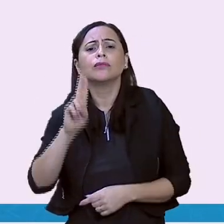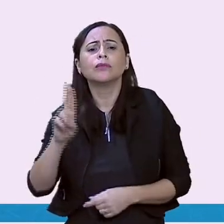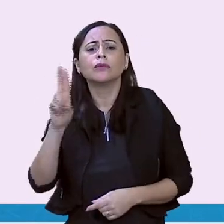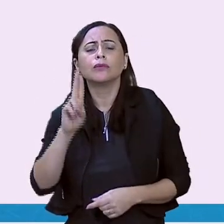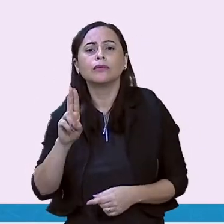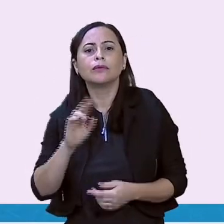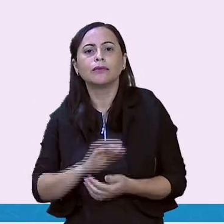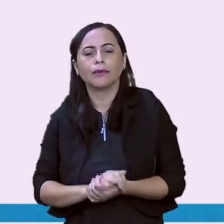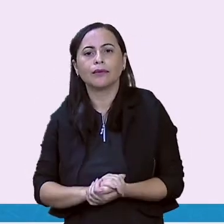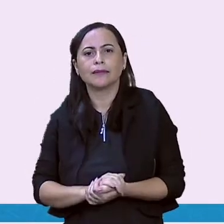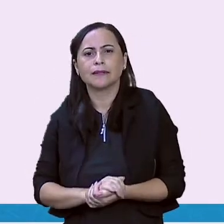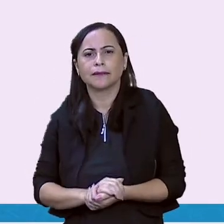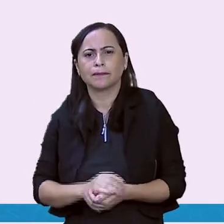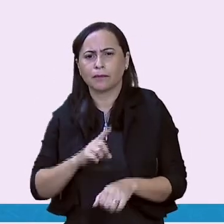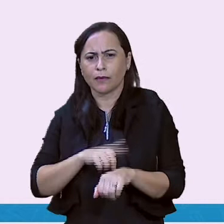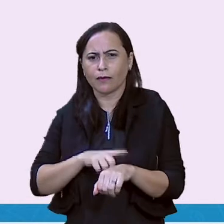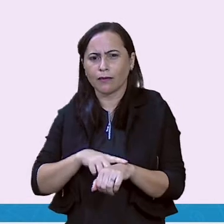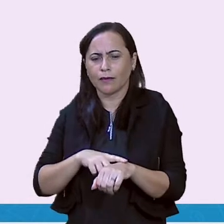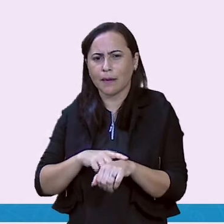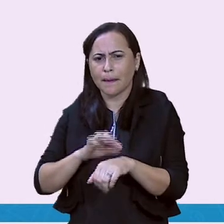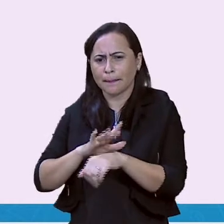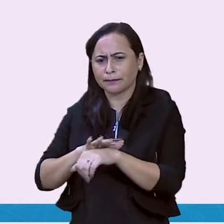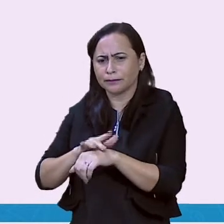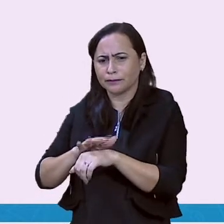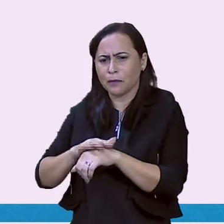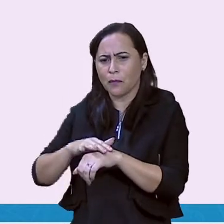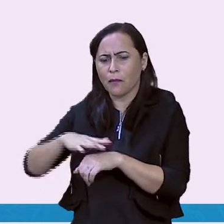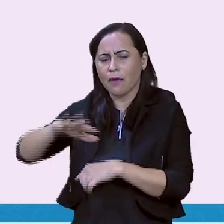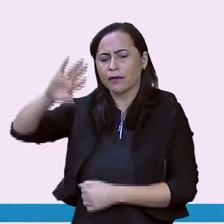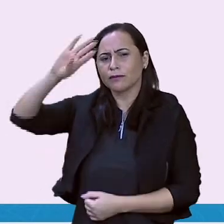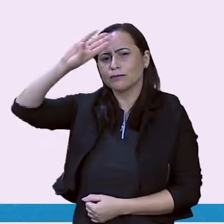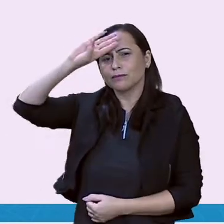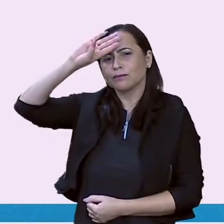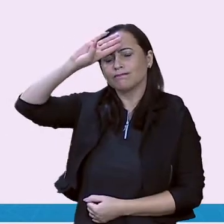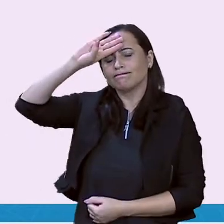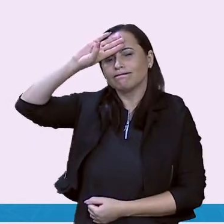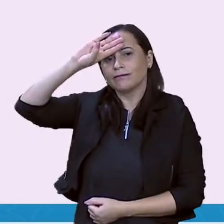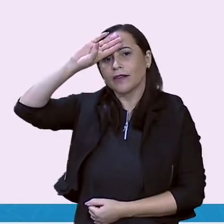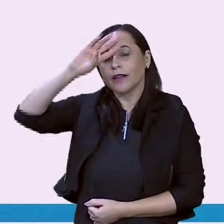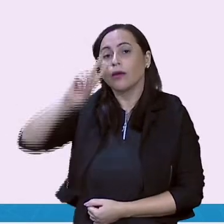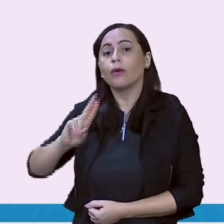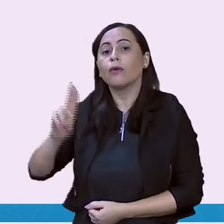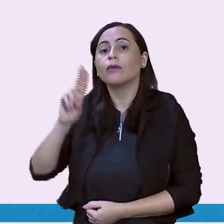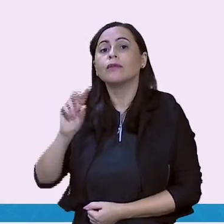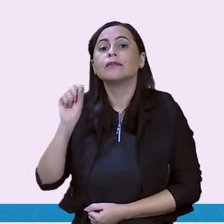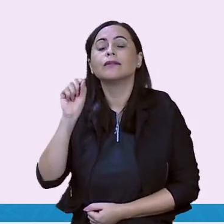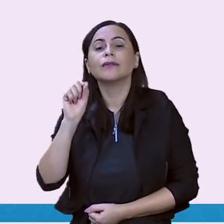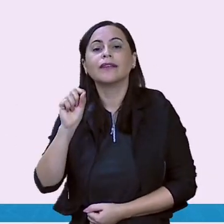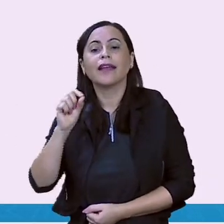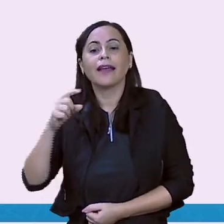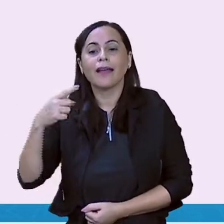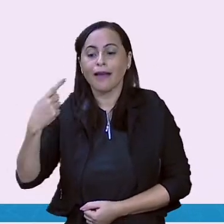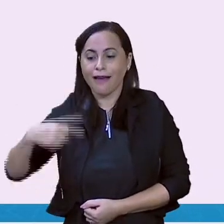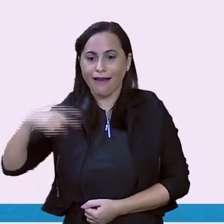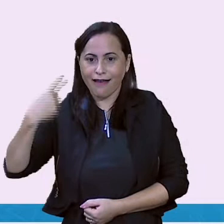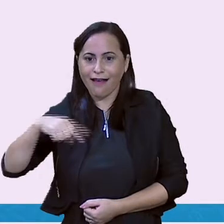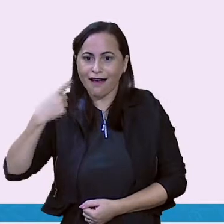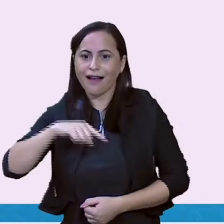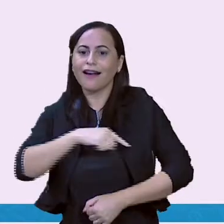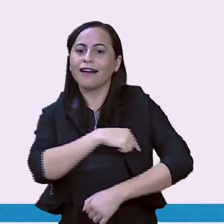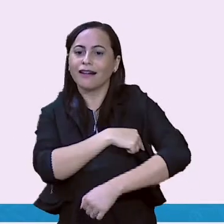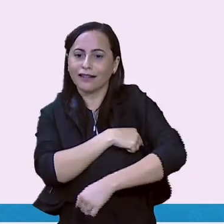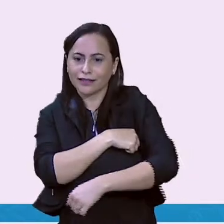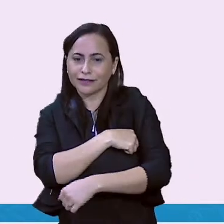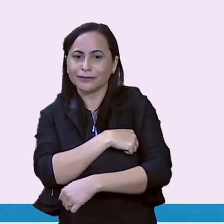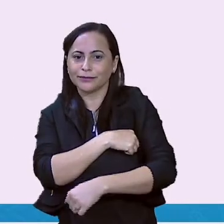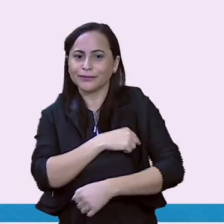mamãe fica preocupada. Ela fala com você, eu vou pegar o termômetro, isso, para